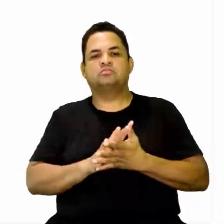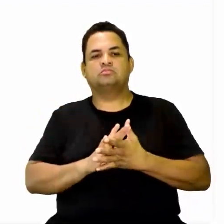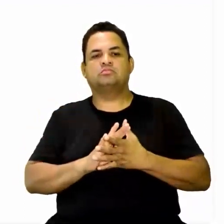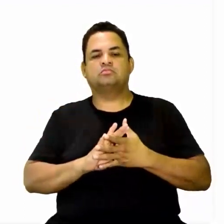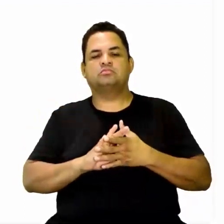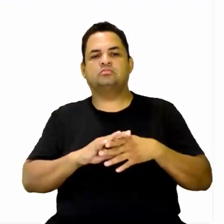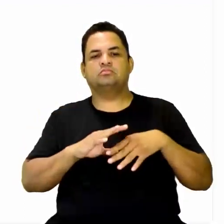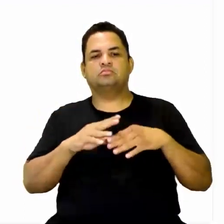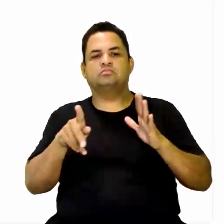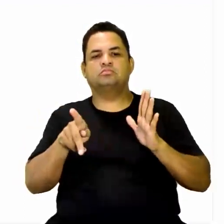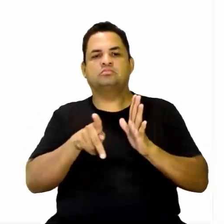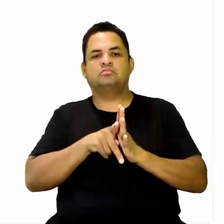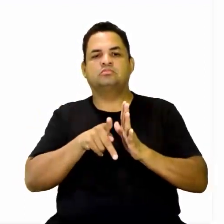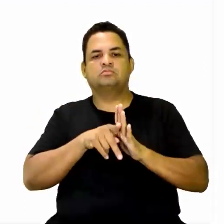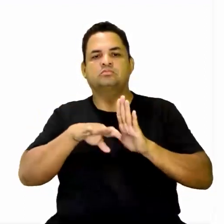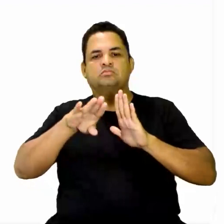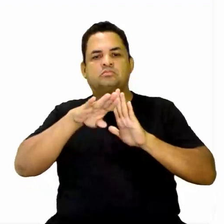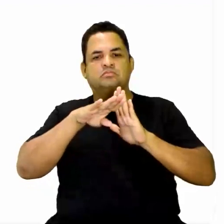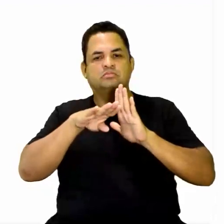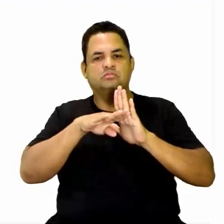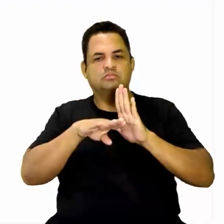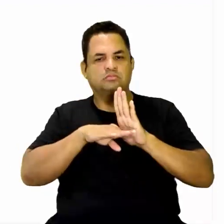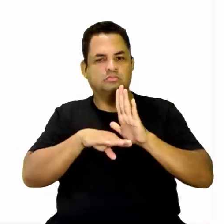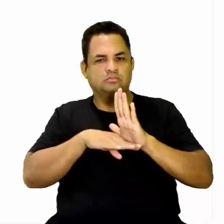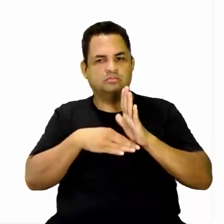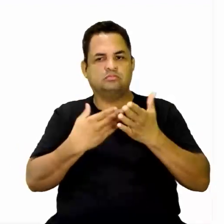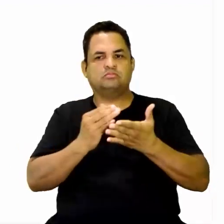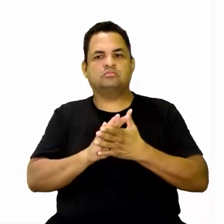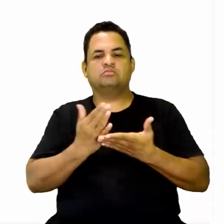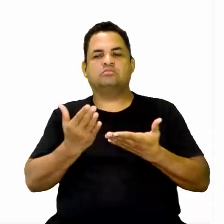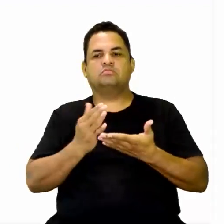todas as suas propriedades definidas,